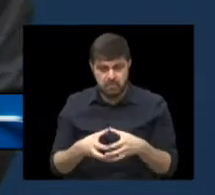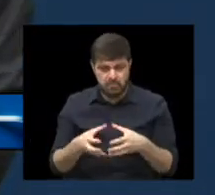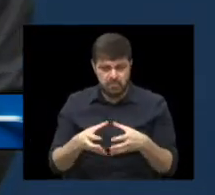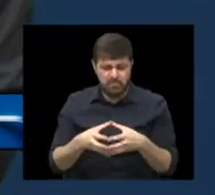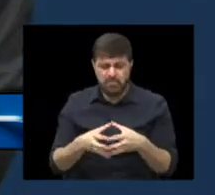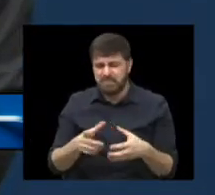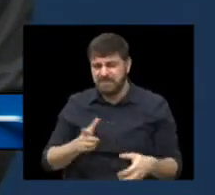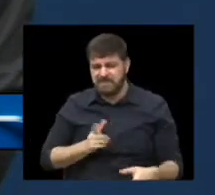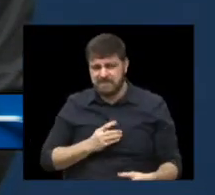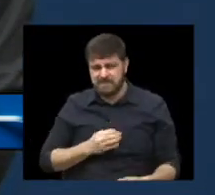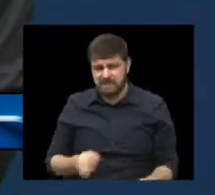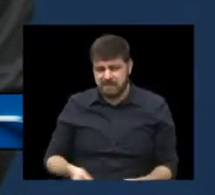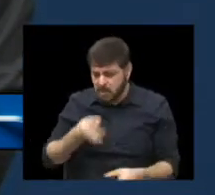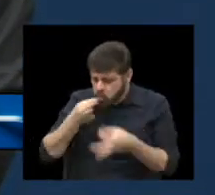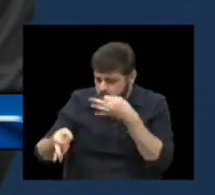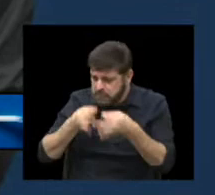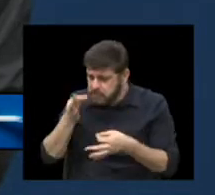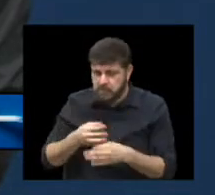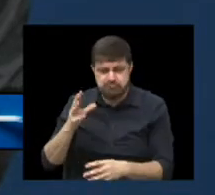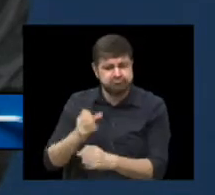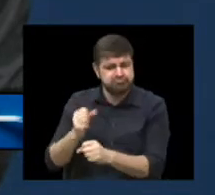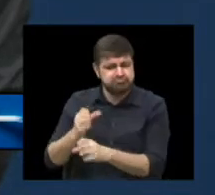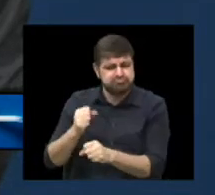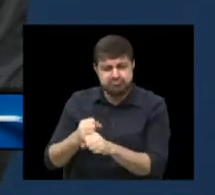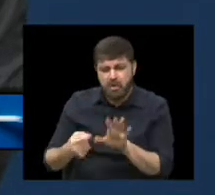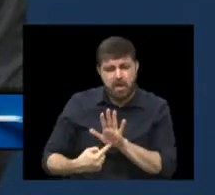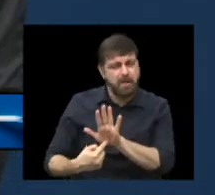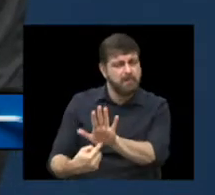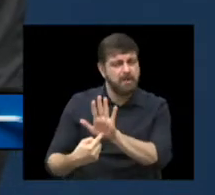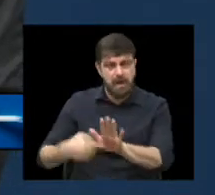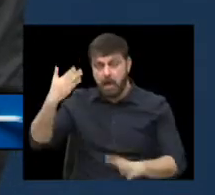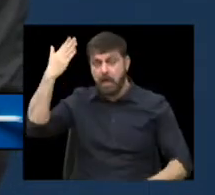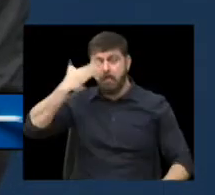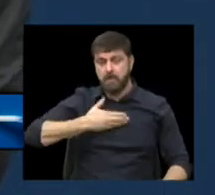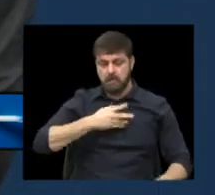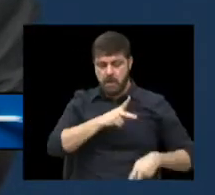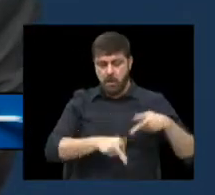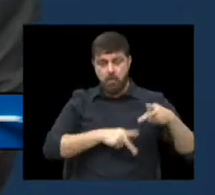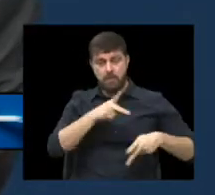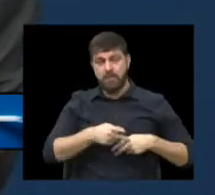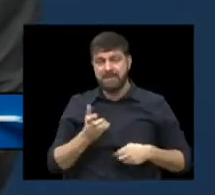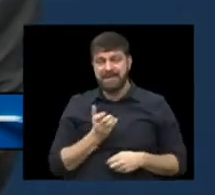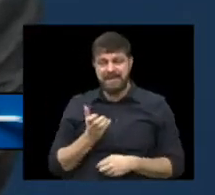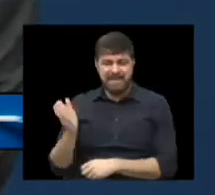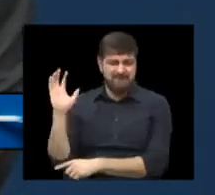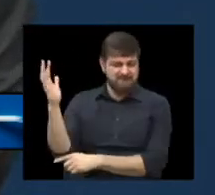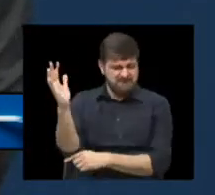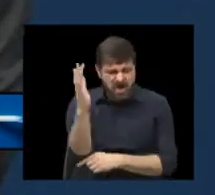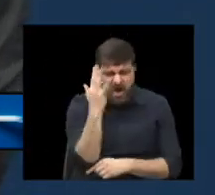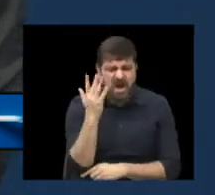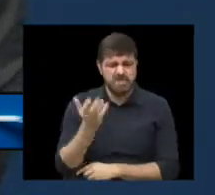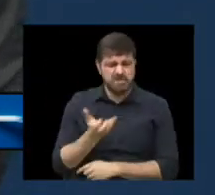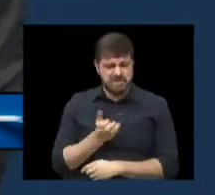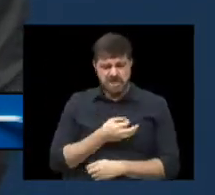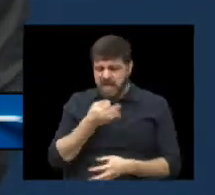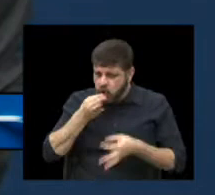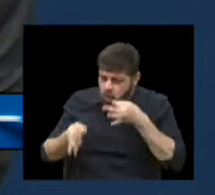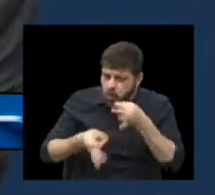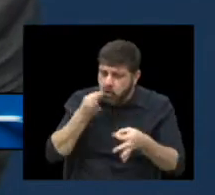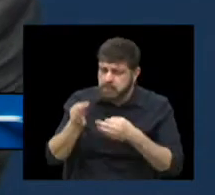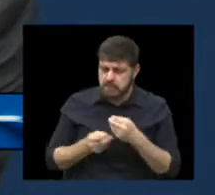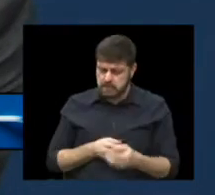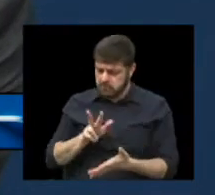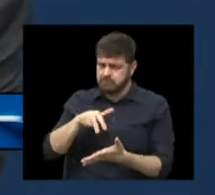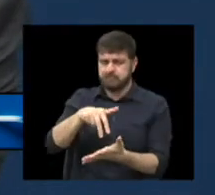aí diversos dados que demonstram que a população quer mais voz, quer mais participação nessa